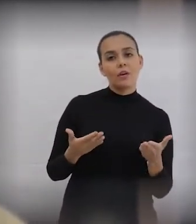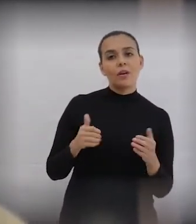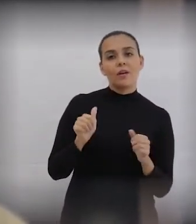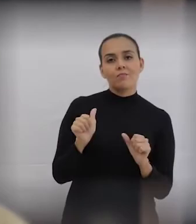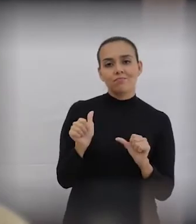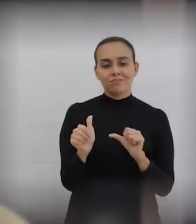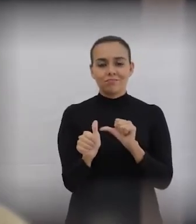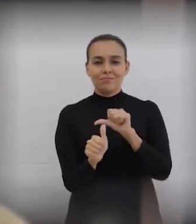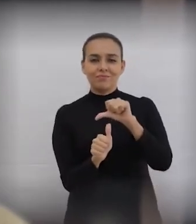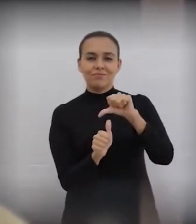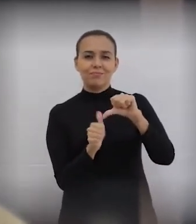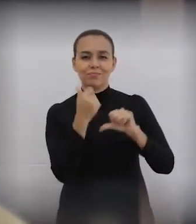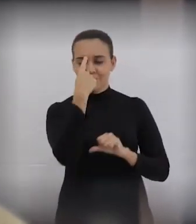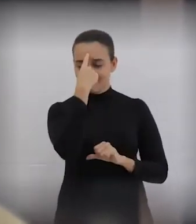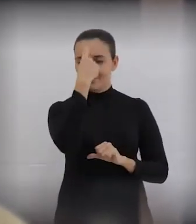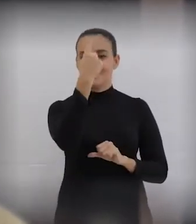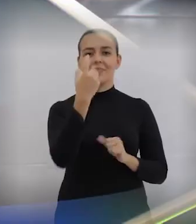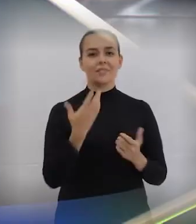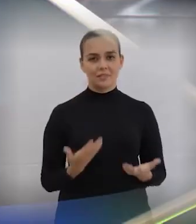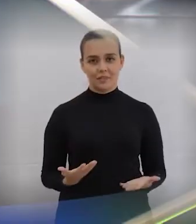de privatização da religião.